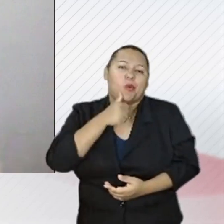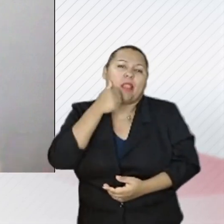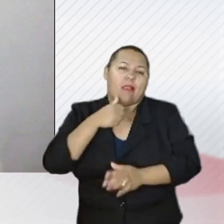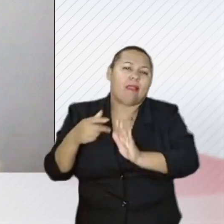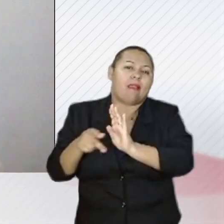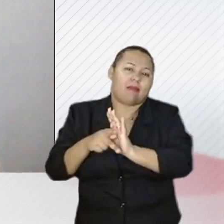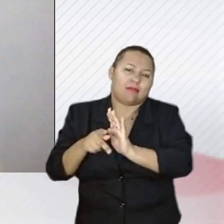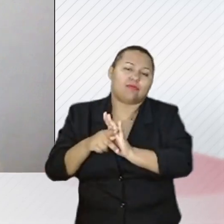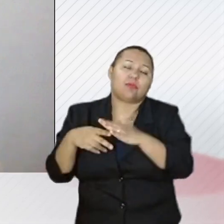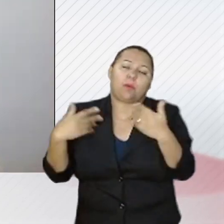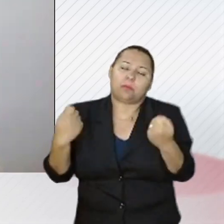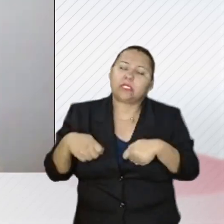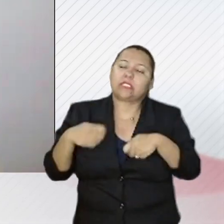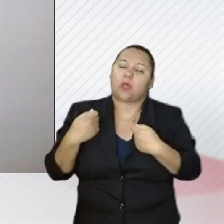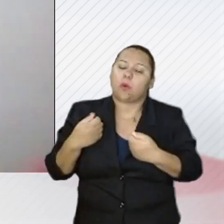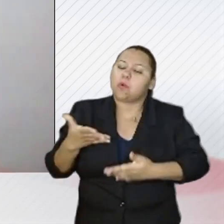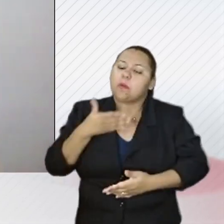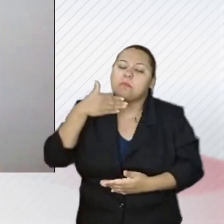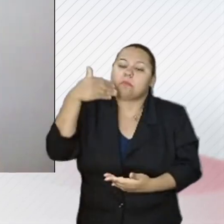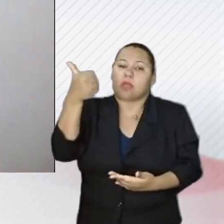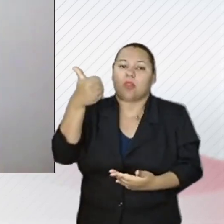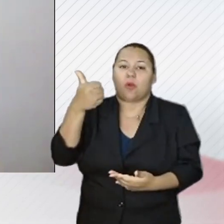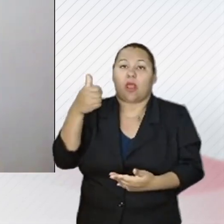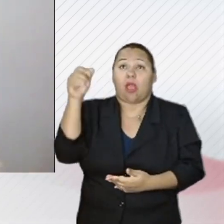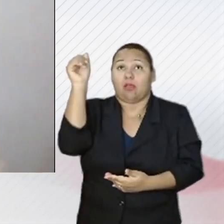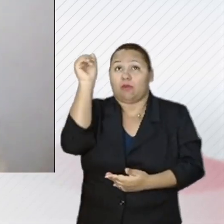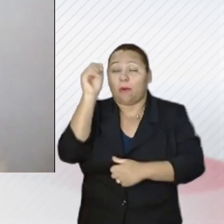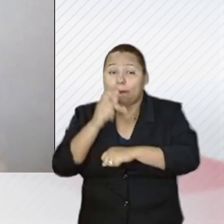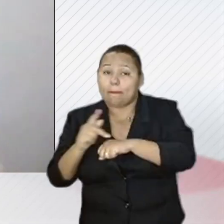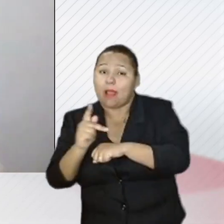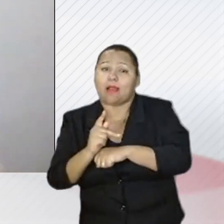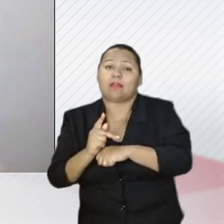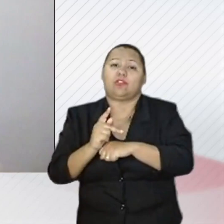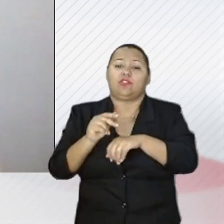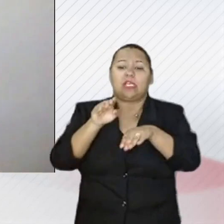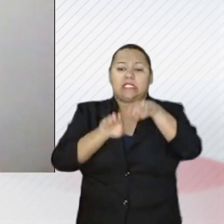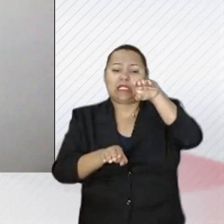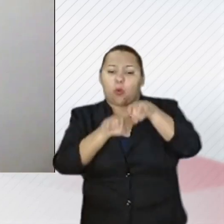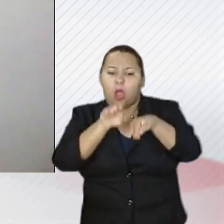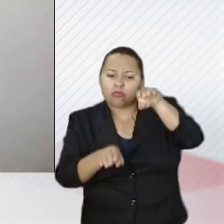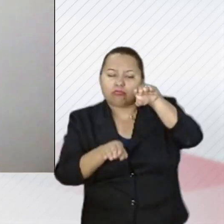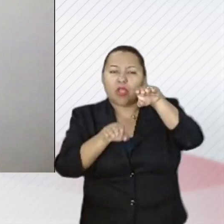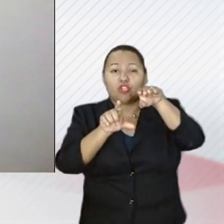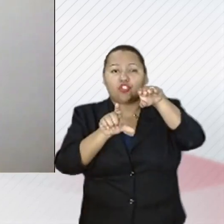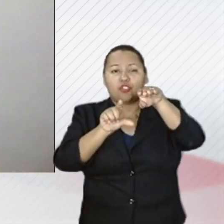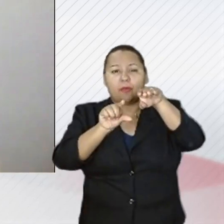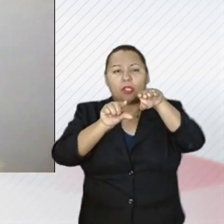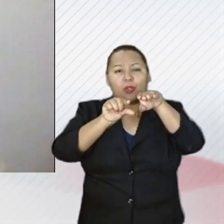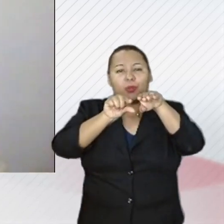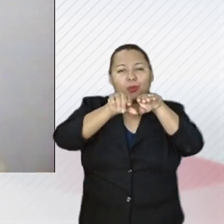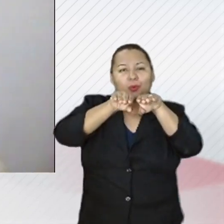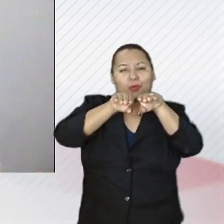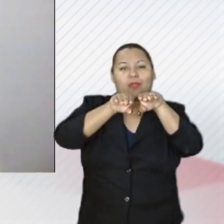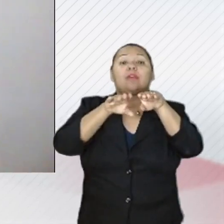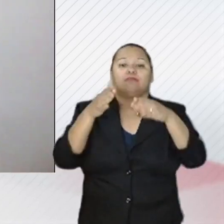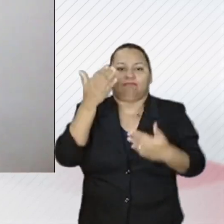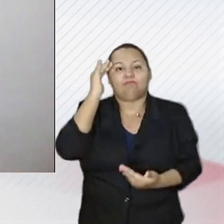toda a condição de vida de um país, a gente diminui a desigualdade social, a gente tem uma oportunidade e a gente pode, né,